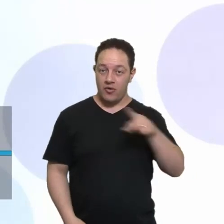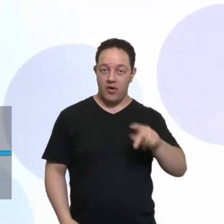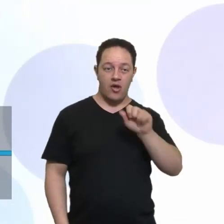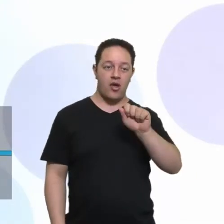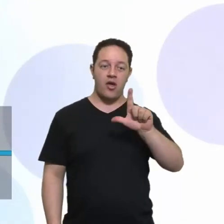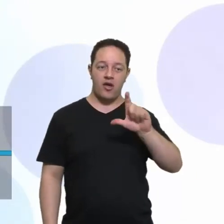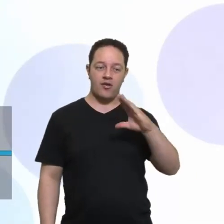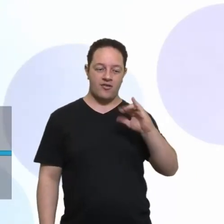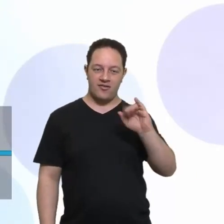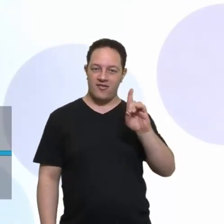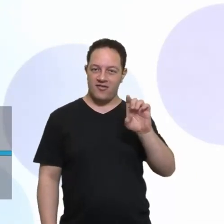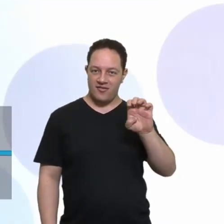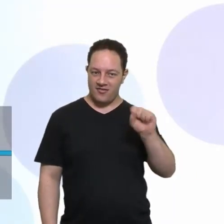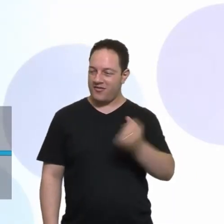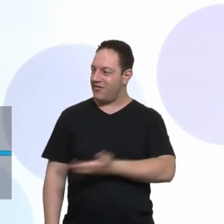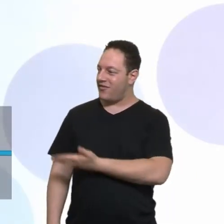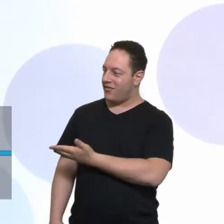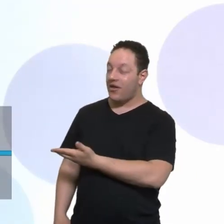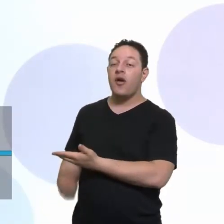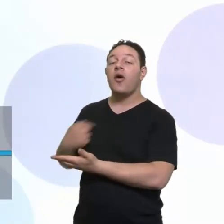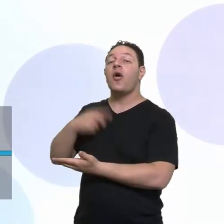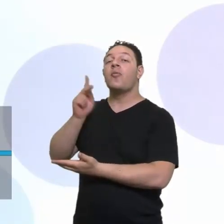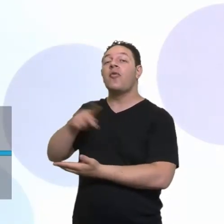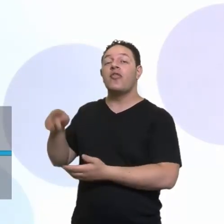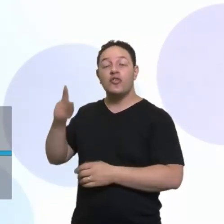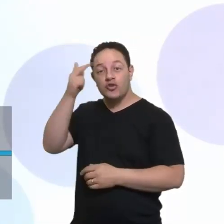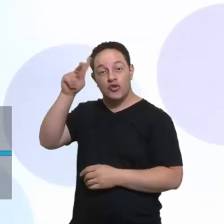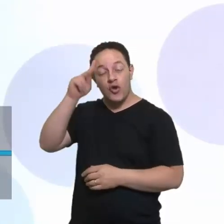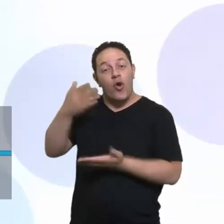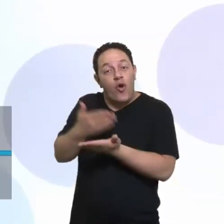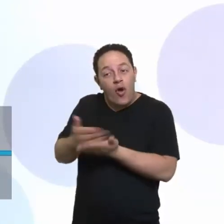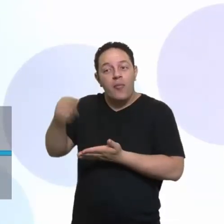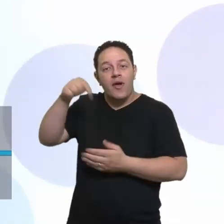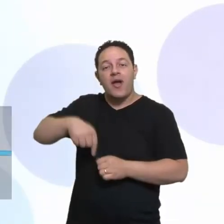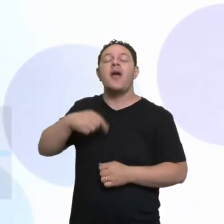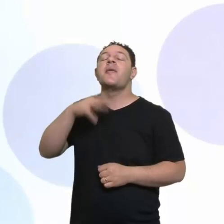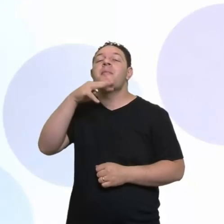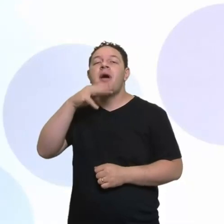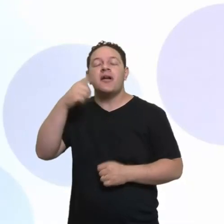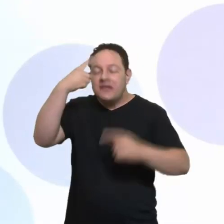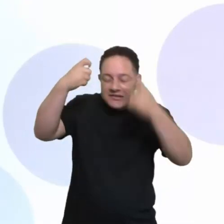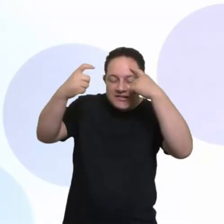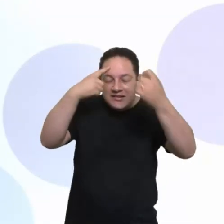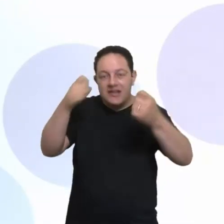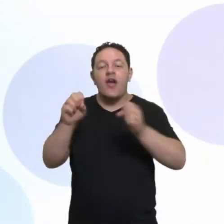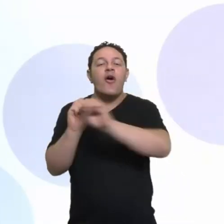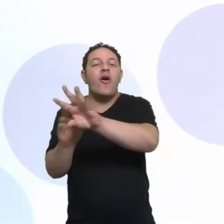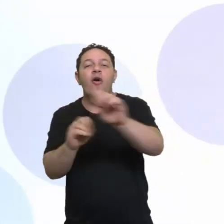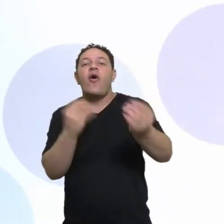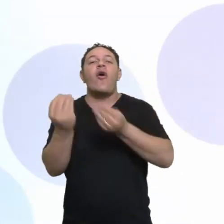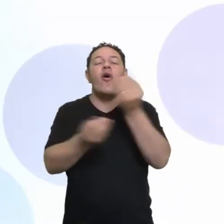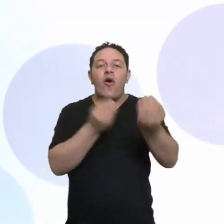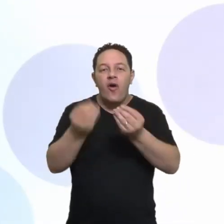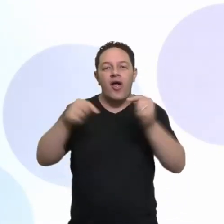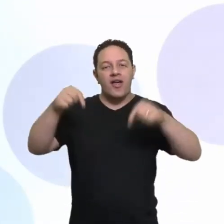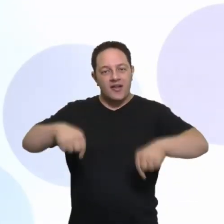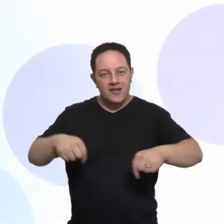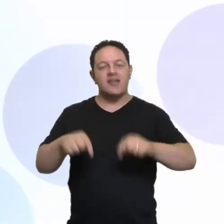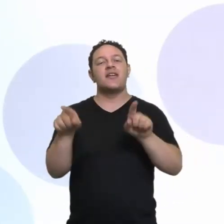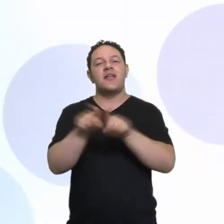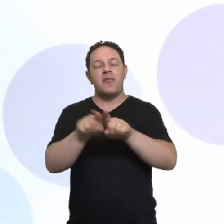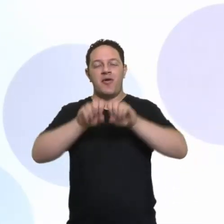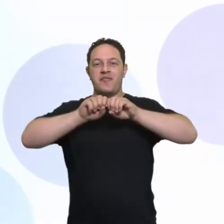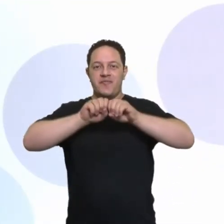Alcides Guerreiro trabalho com história desde março na produção de conteúdo e no compartilhamento